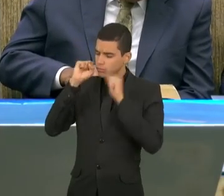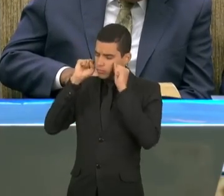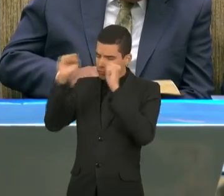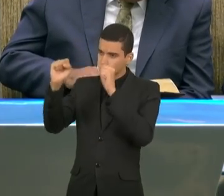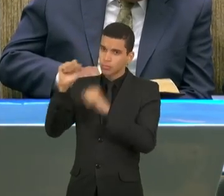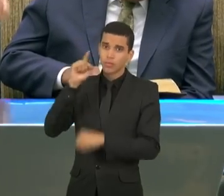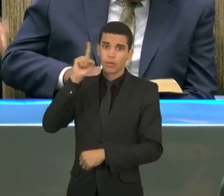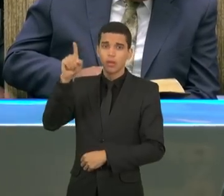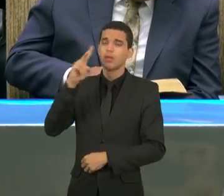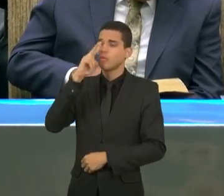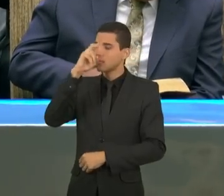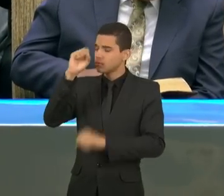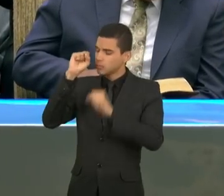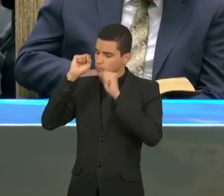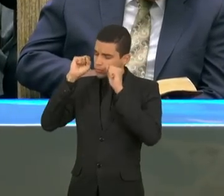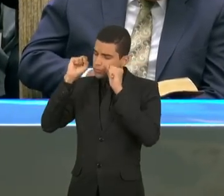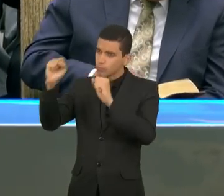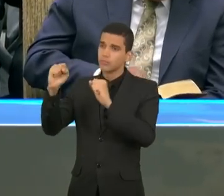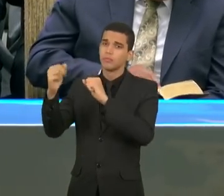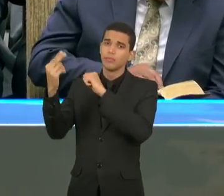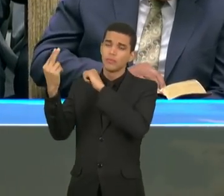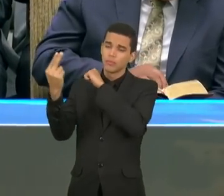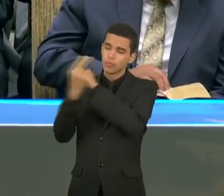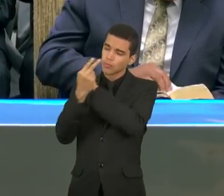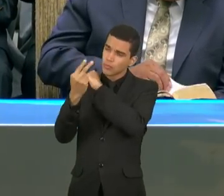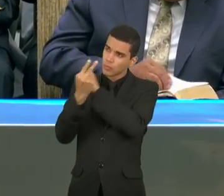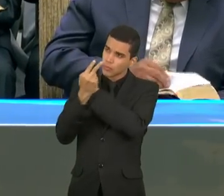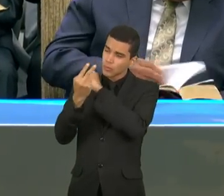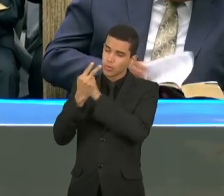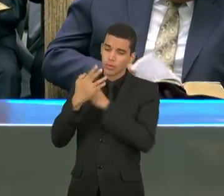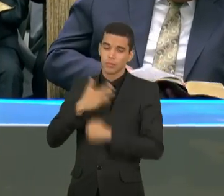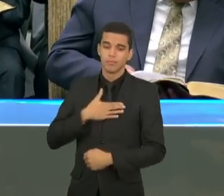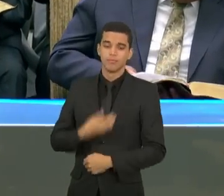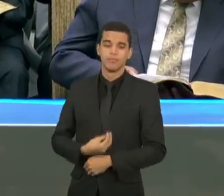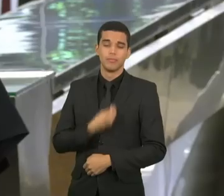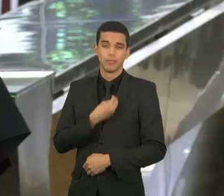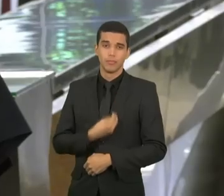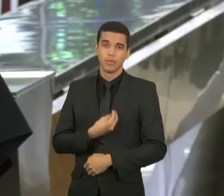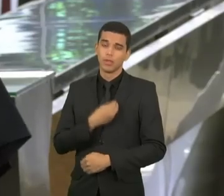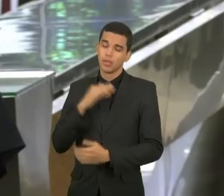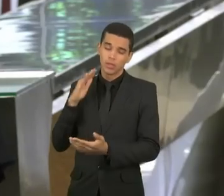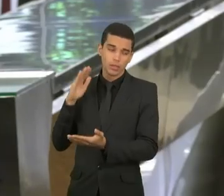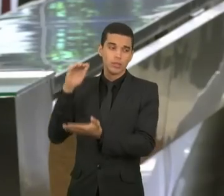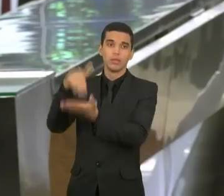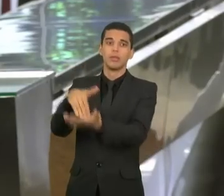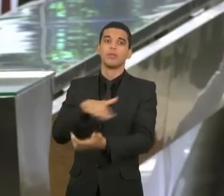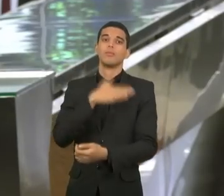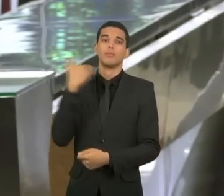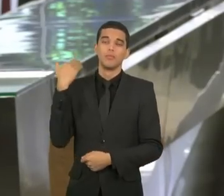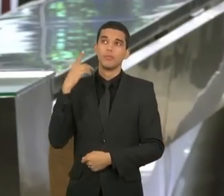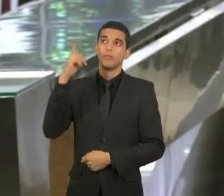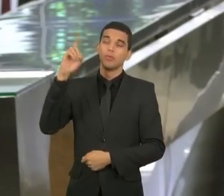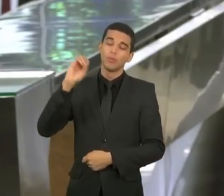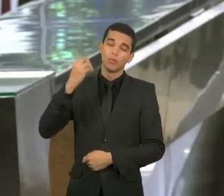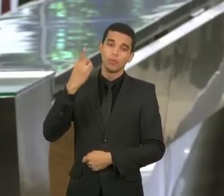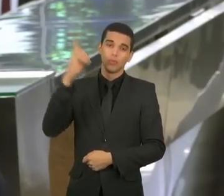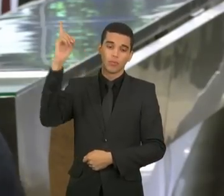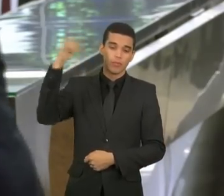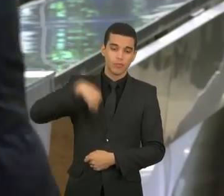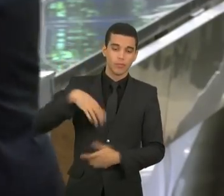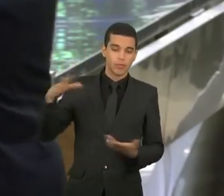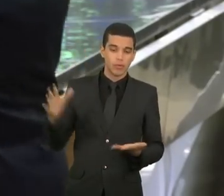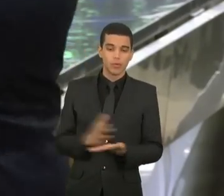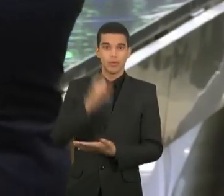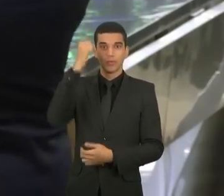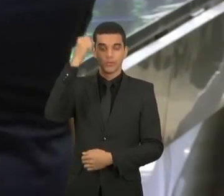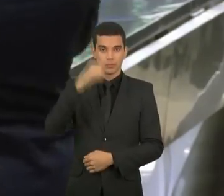Ele é poderoso para guardar o meu depósito até aquele dia da sua vinda.